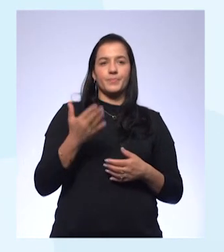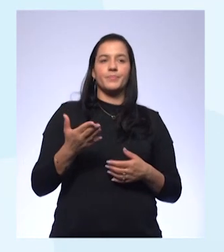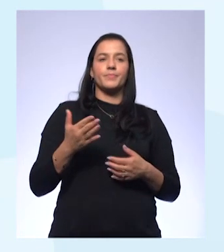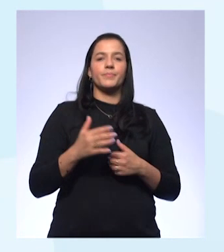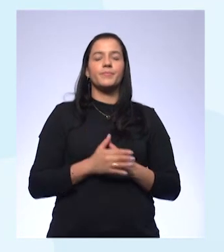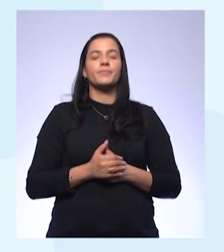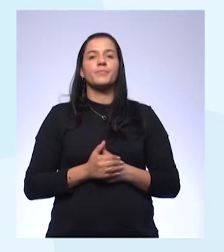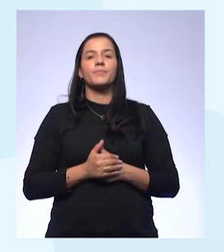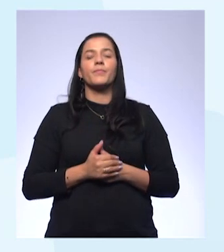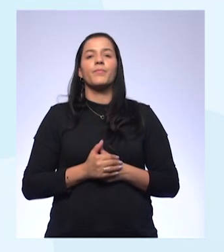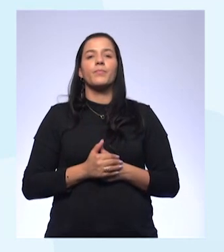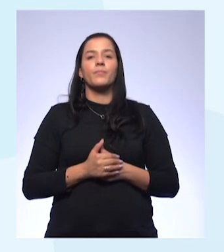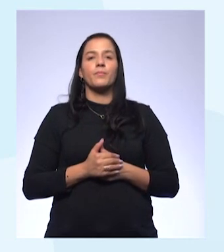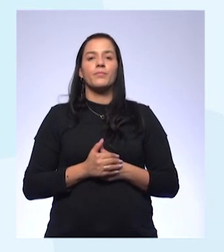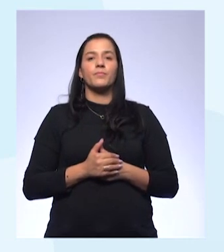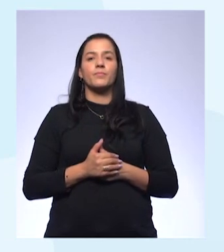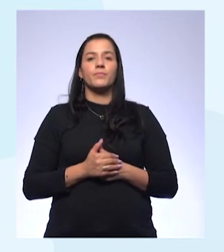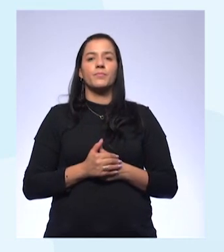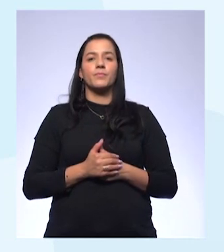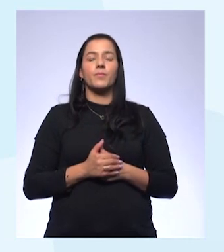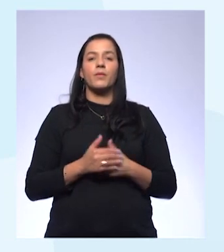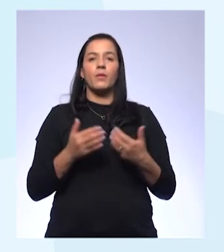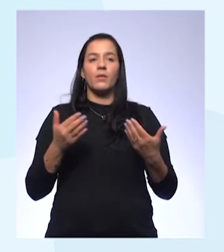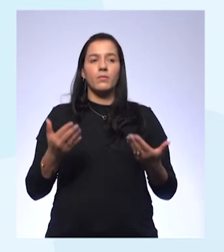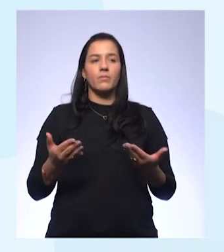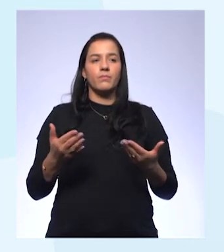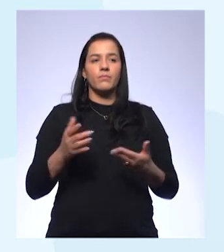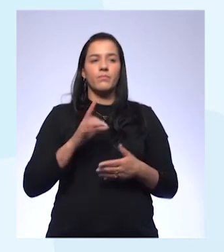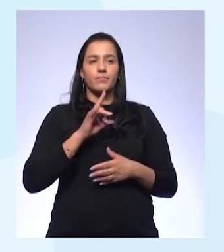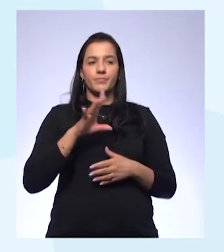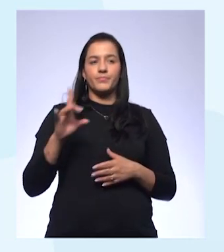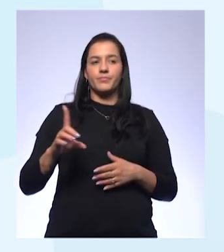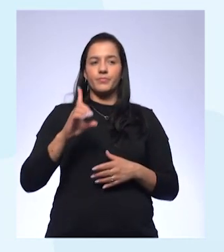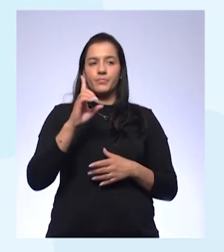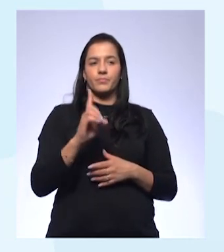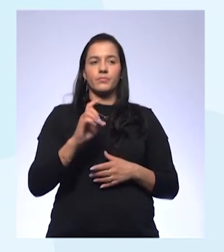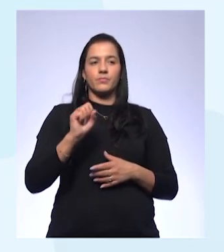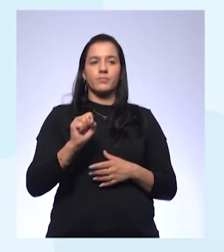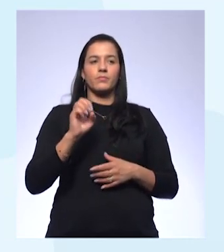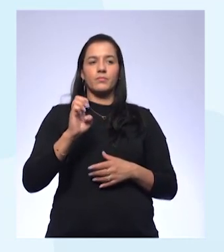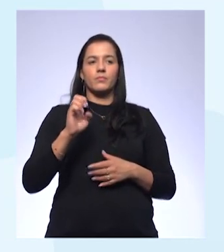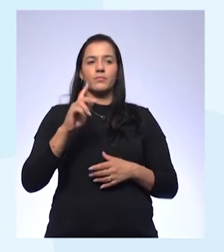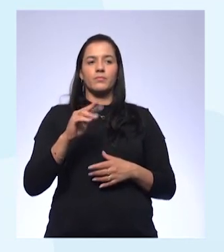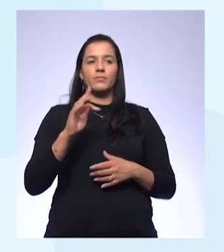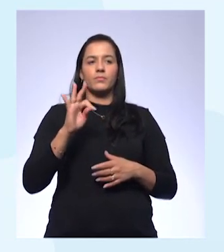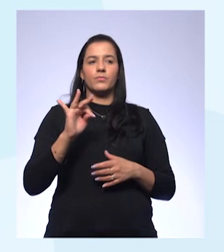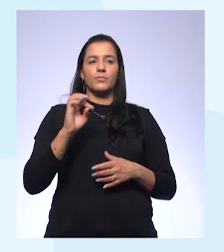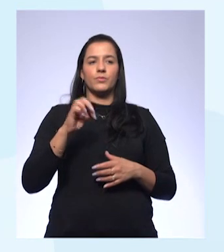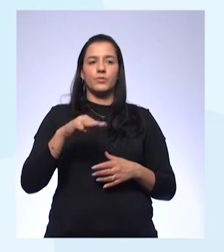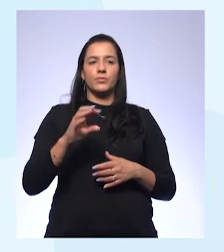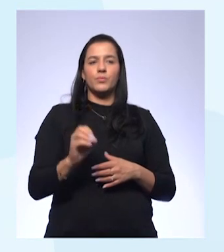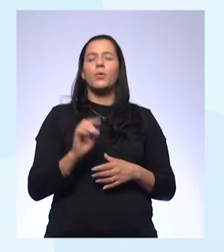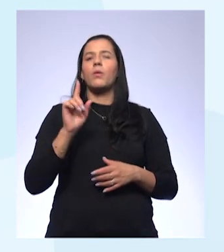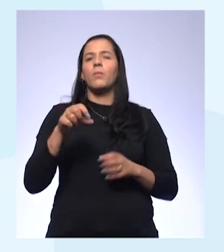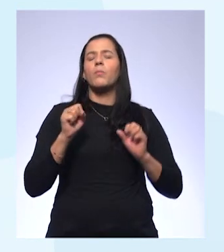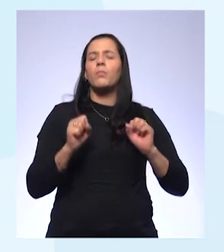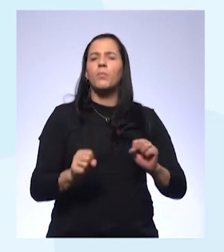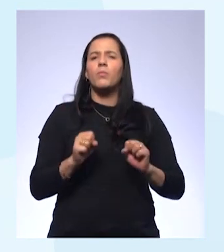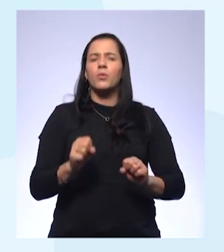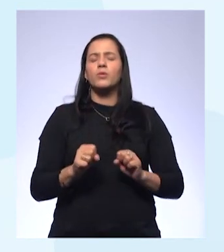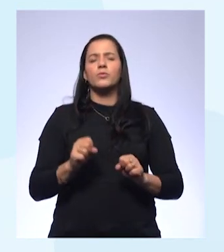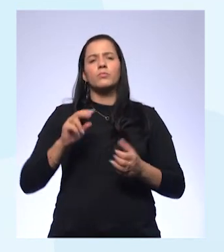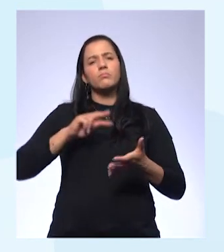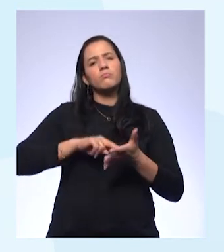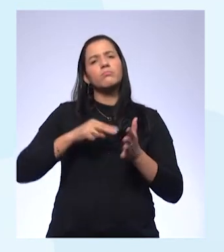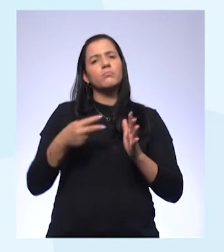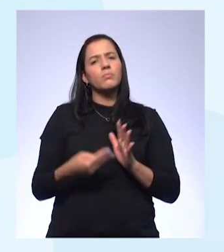gente. O conceito de despotismo elaborado pelo filósofo Immanuel Kant pode ser aplicado na